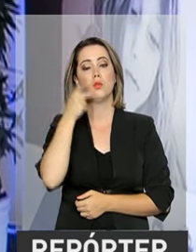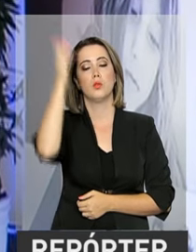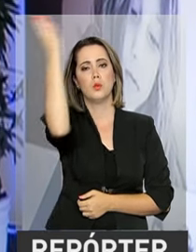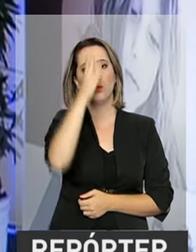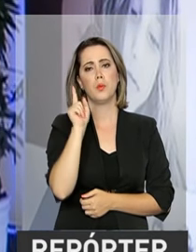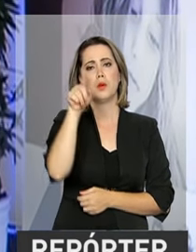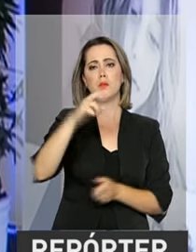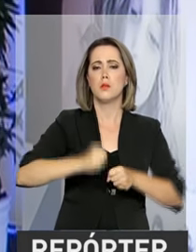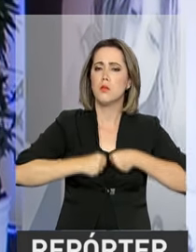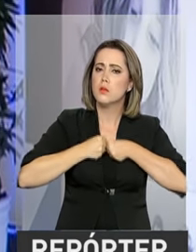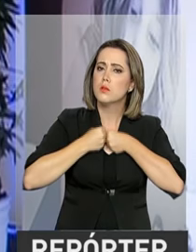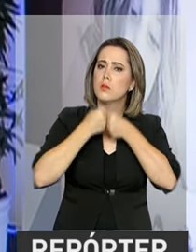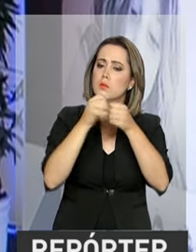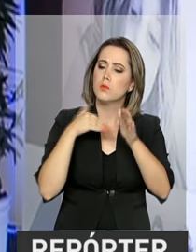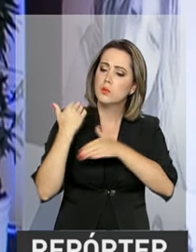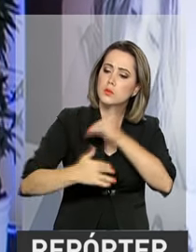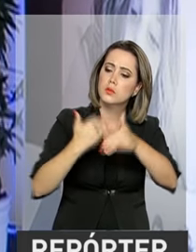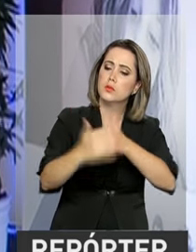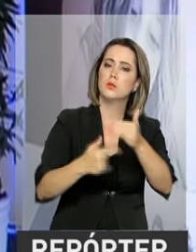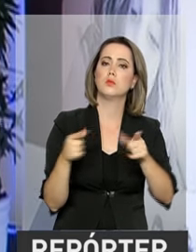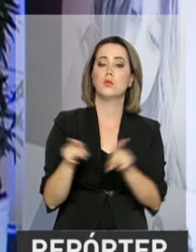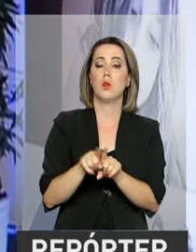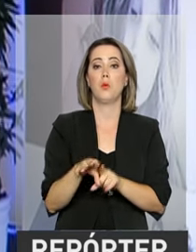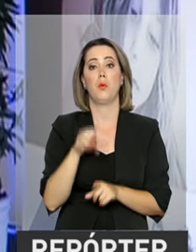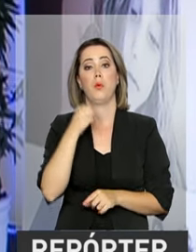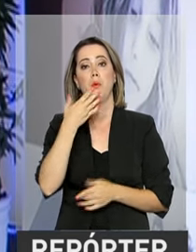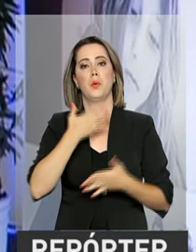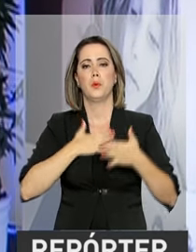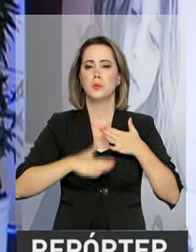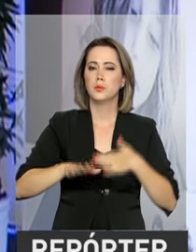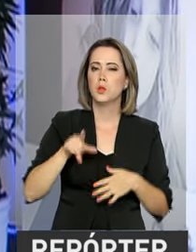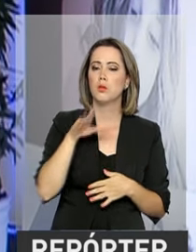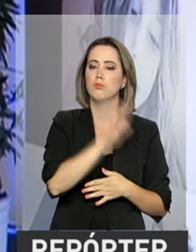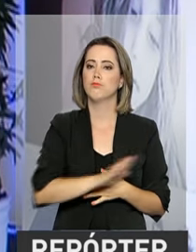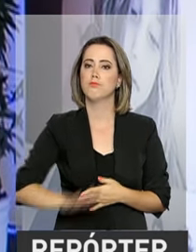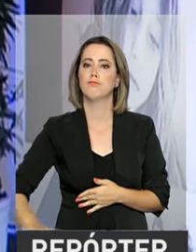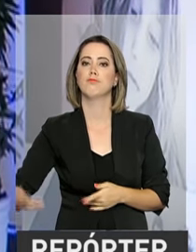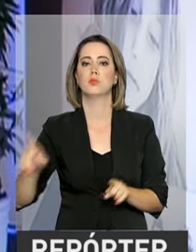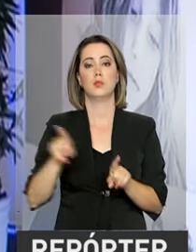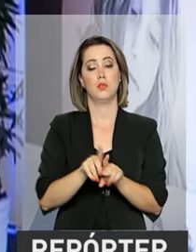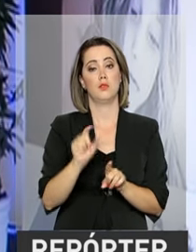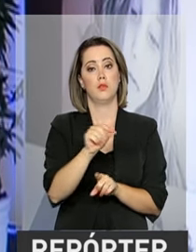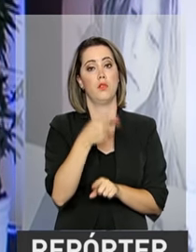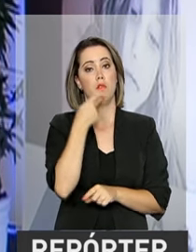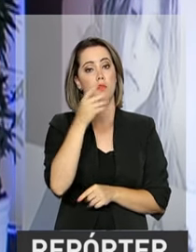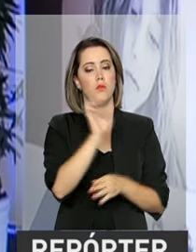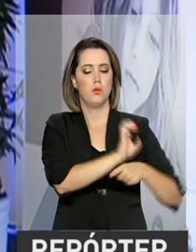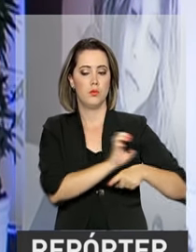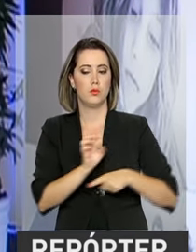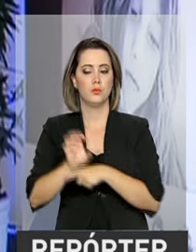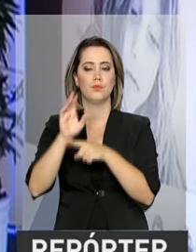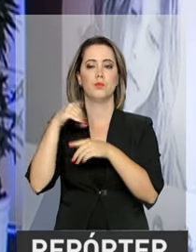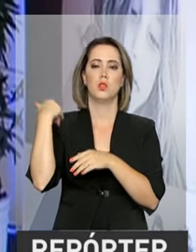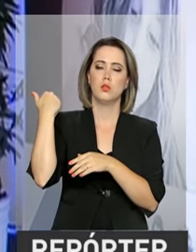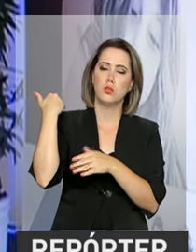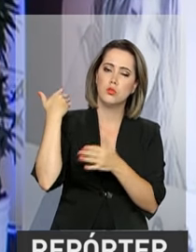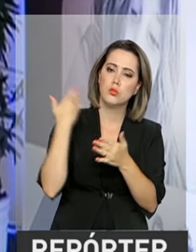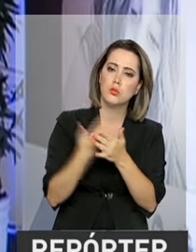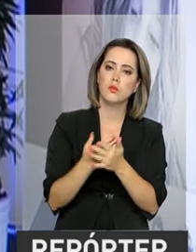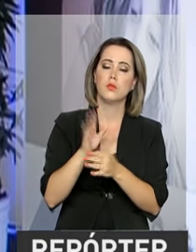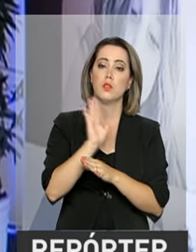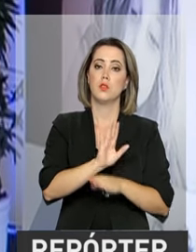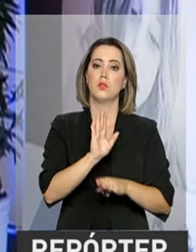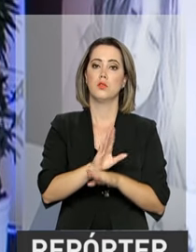que se dedica a promover o desenvolvimento e o bem-estar das crianças e citou ações de Estado que há décadas ajudam a